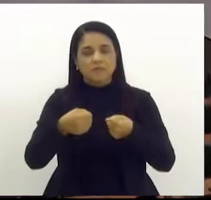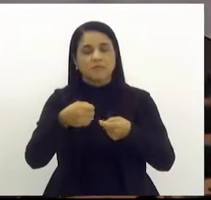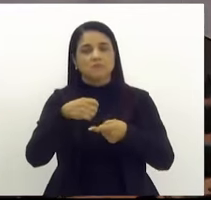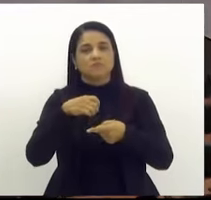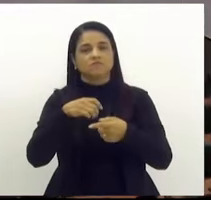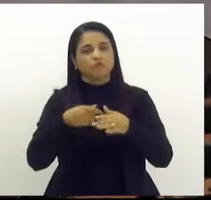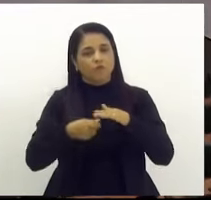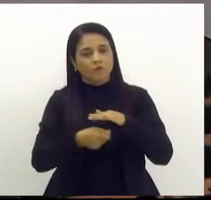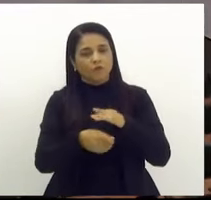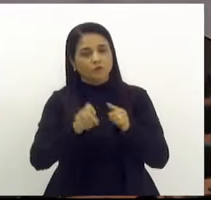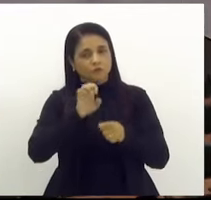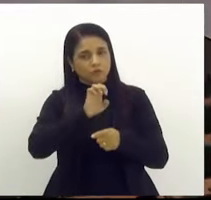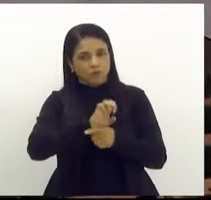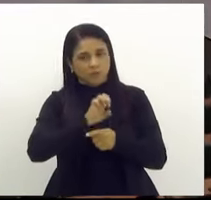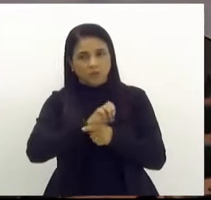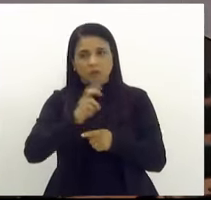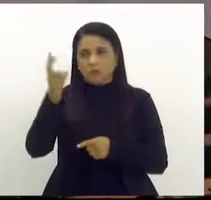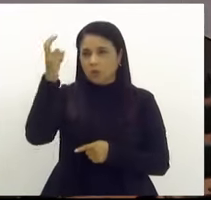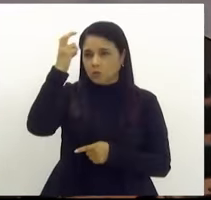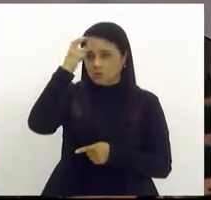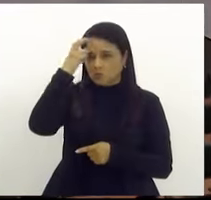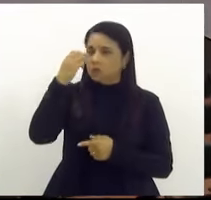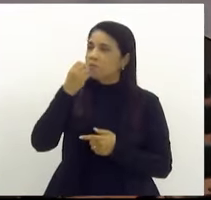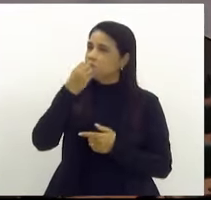da cultura sejam muito